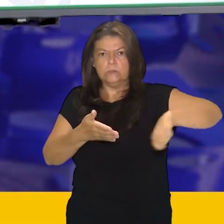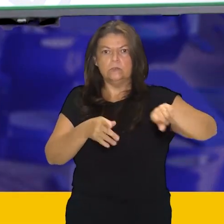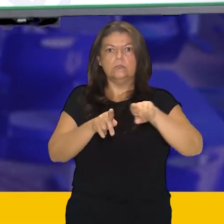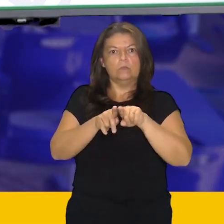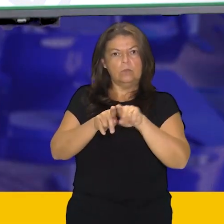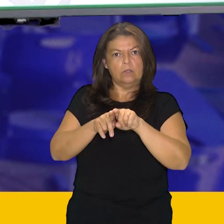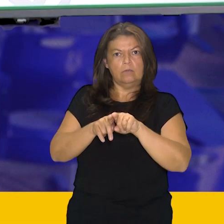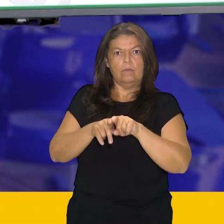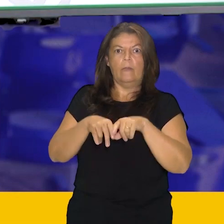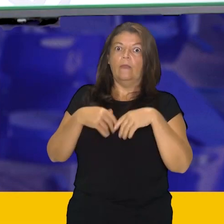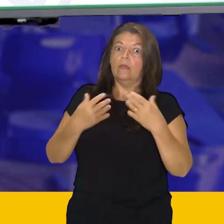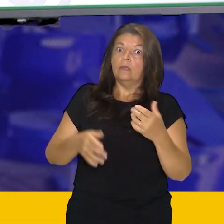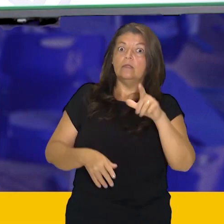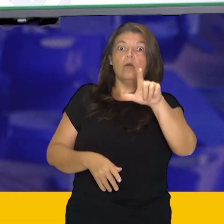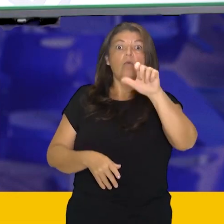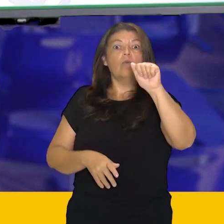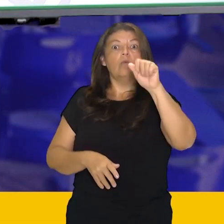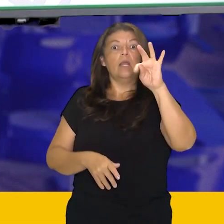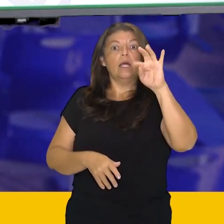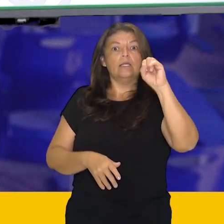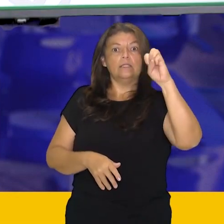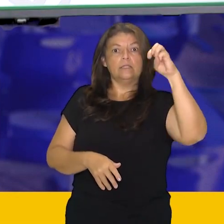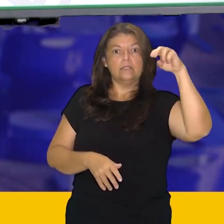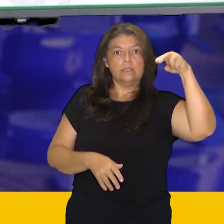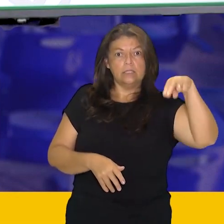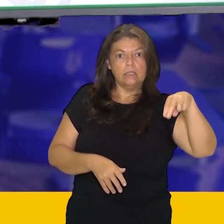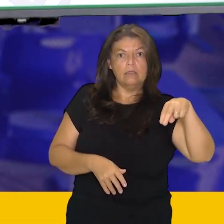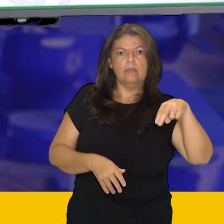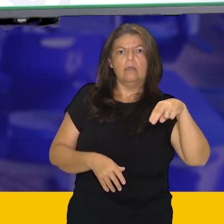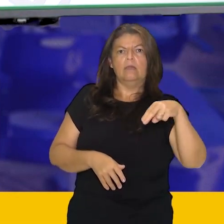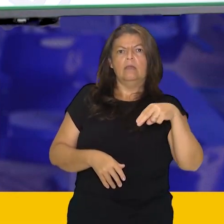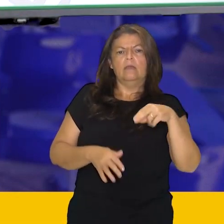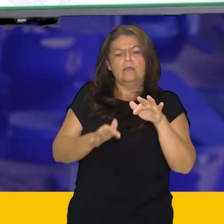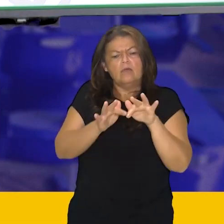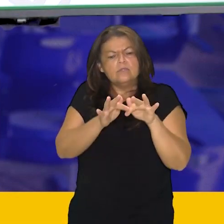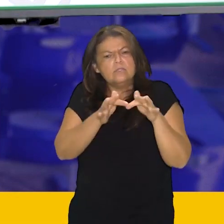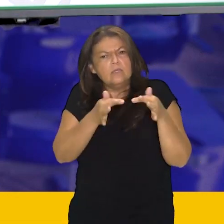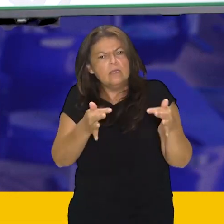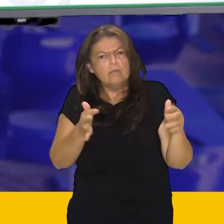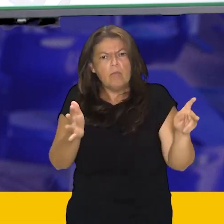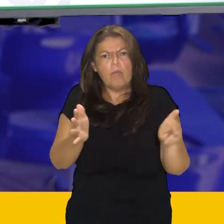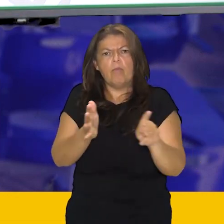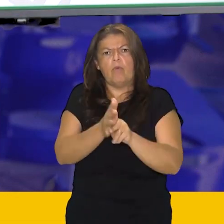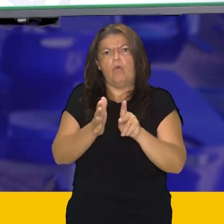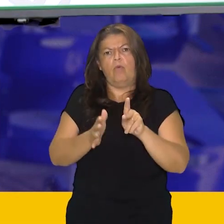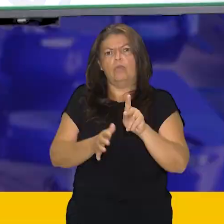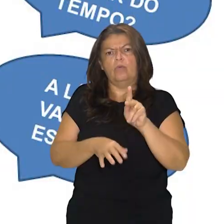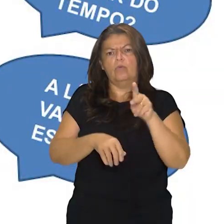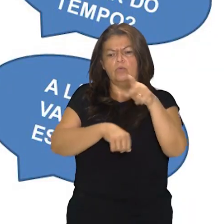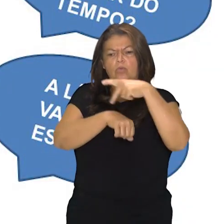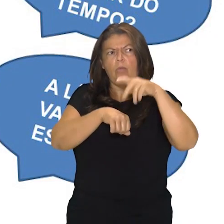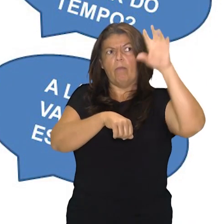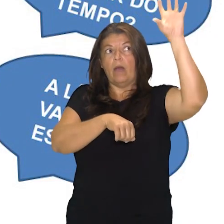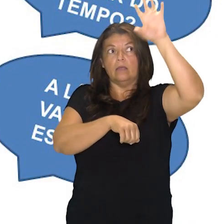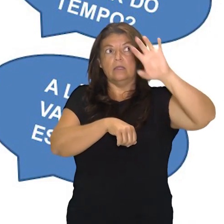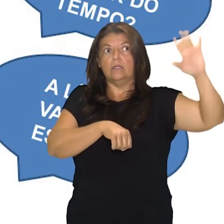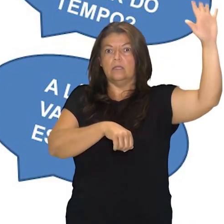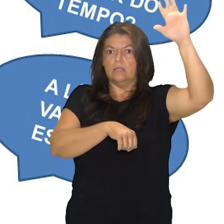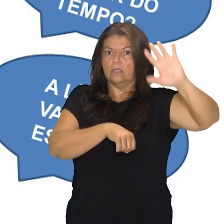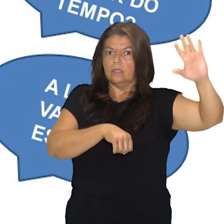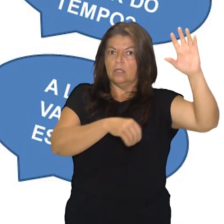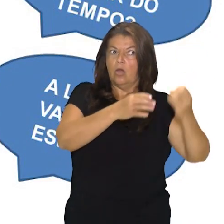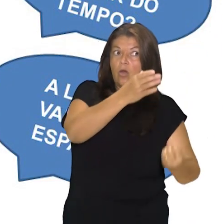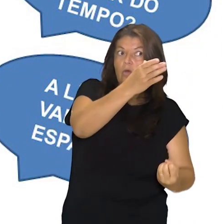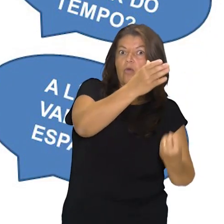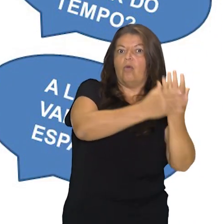latim vulgar. Esse latim vulgar, que era o latim popular, o que estava ali na boca do povo, esse latim deu origem